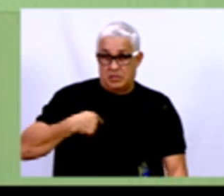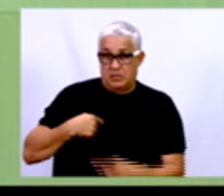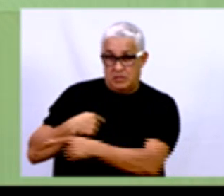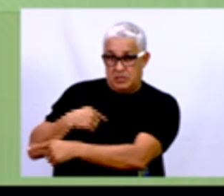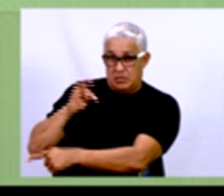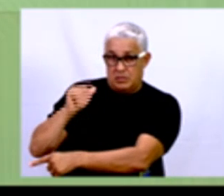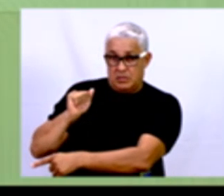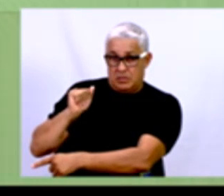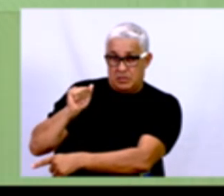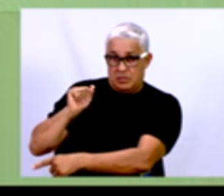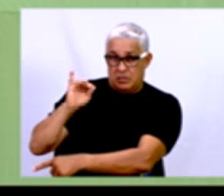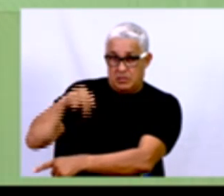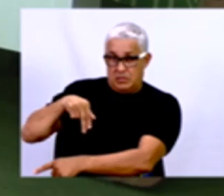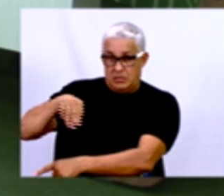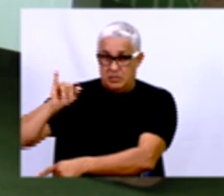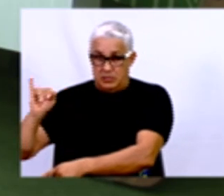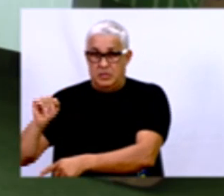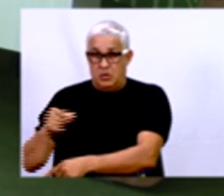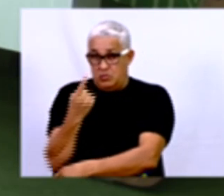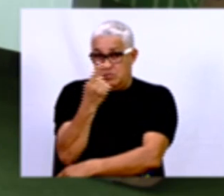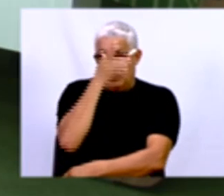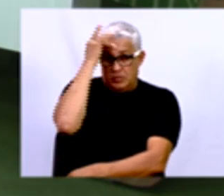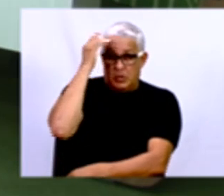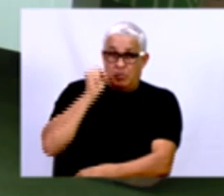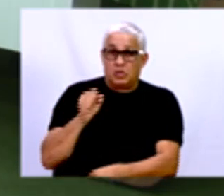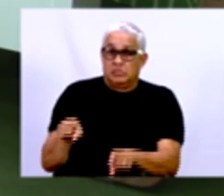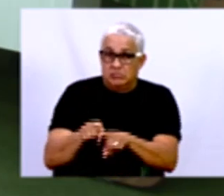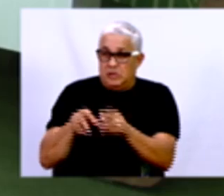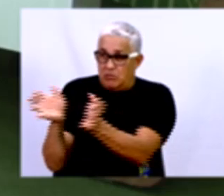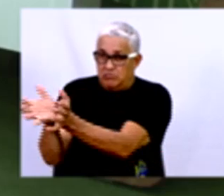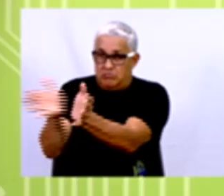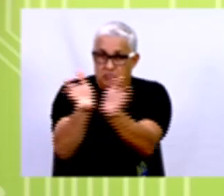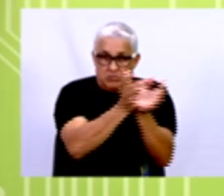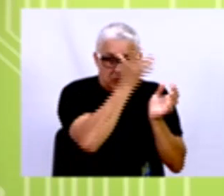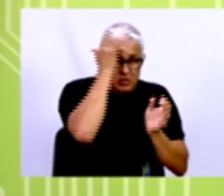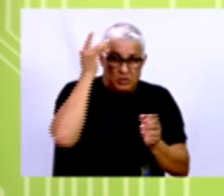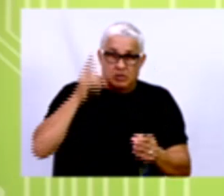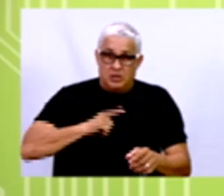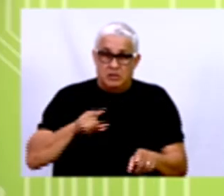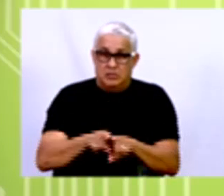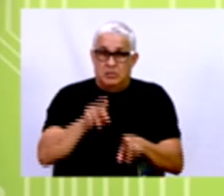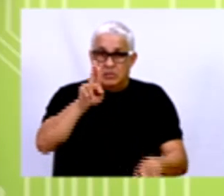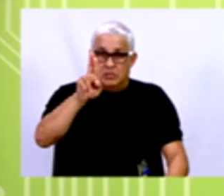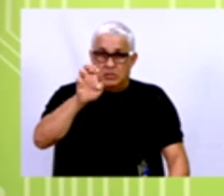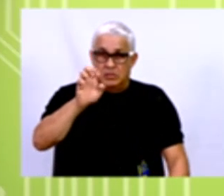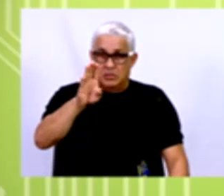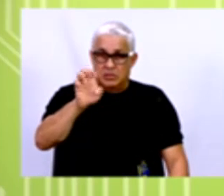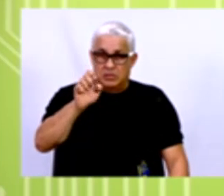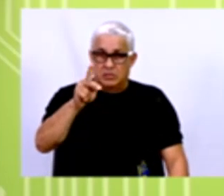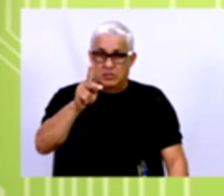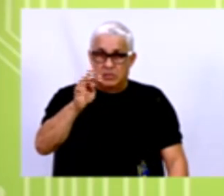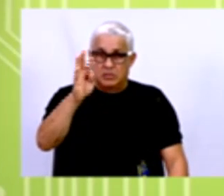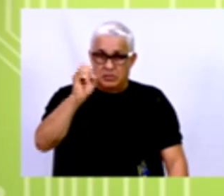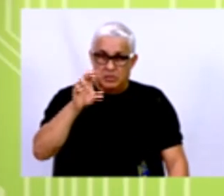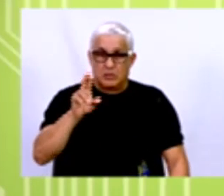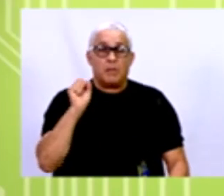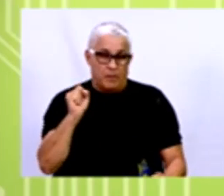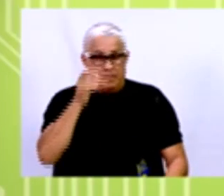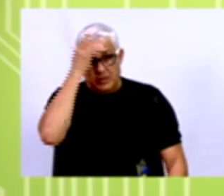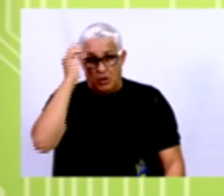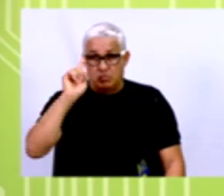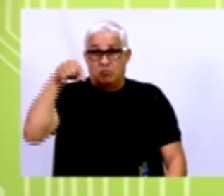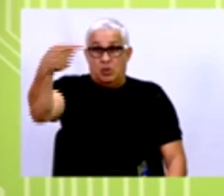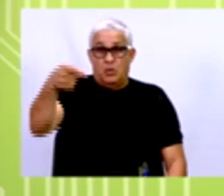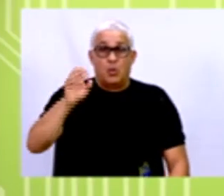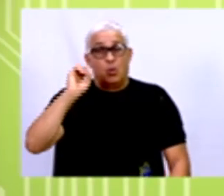professora Tayane. O emissor pode ser uma única pessoa, pode ser um conjunto. Nós temos o receptor, que o receptor pode ser também uma pessoa